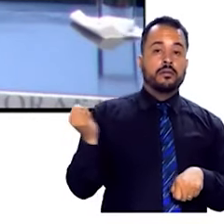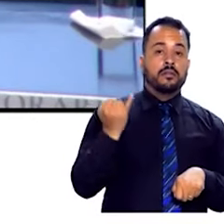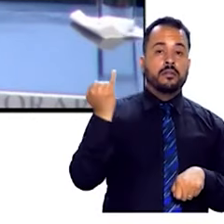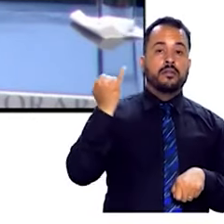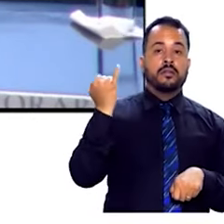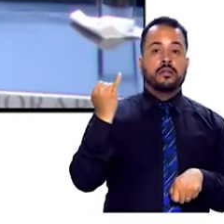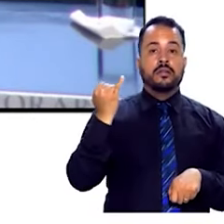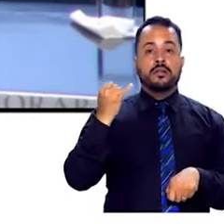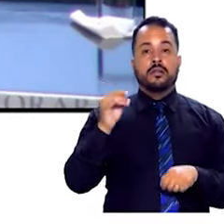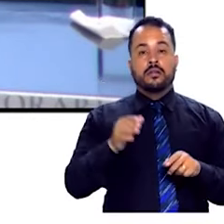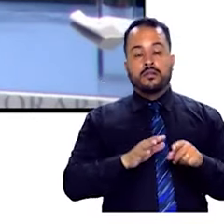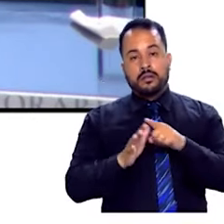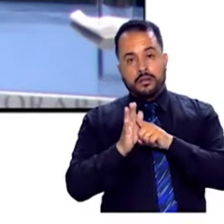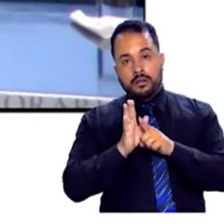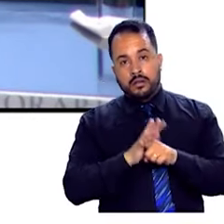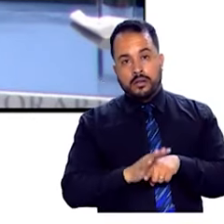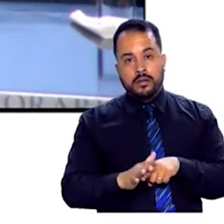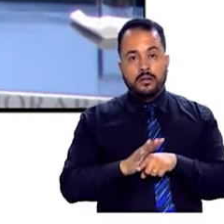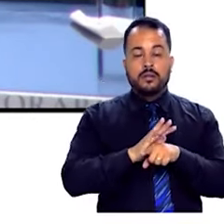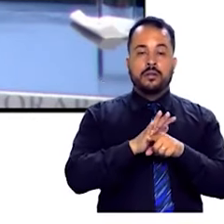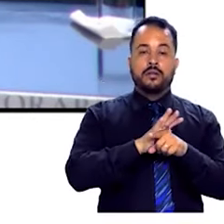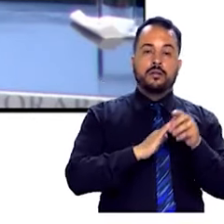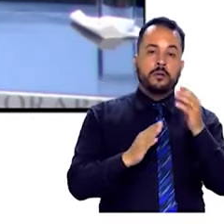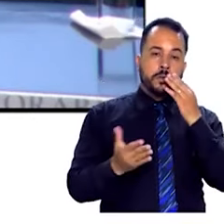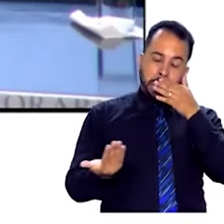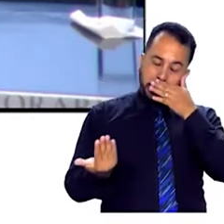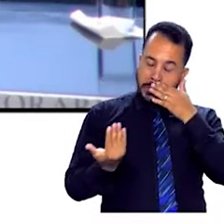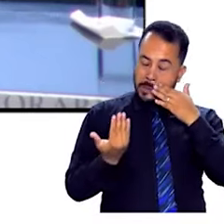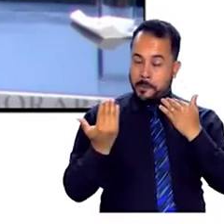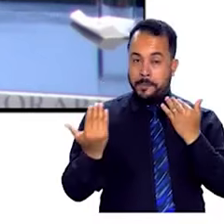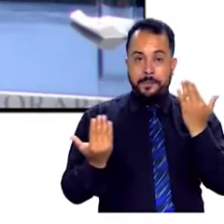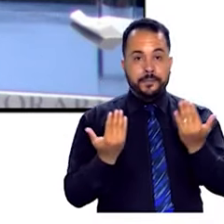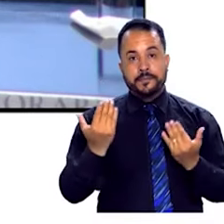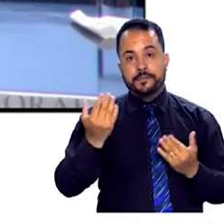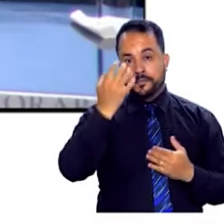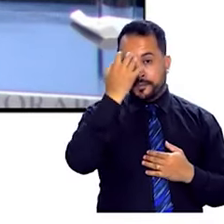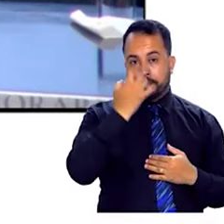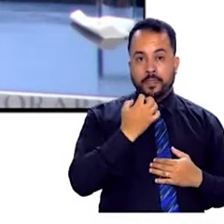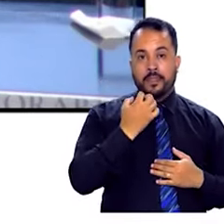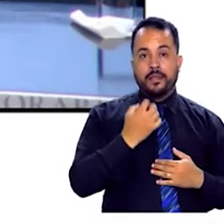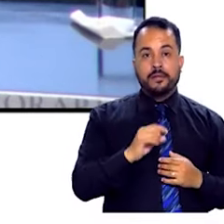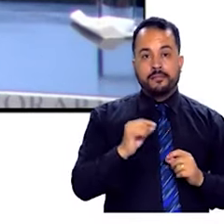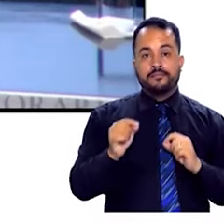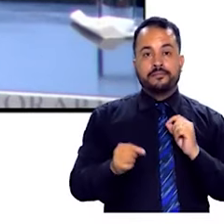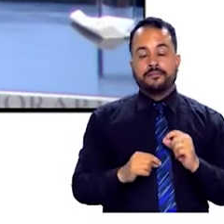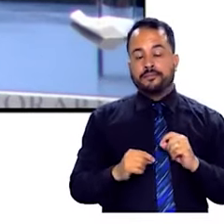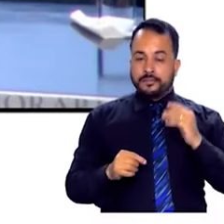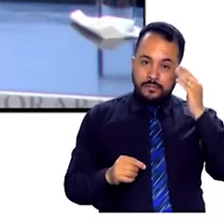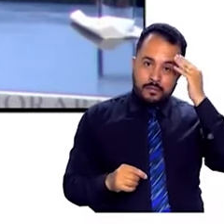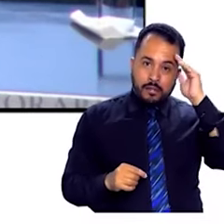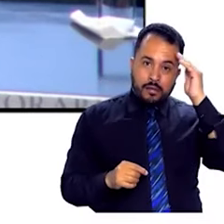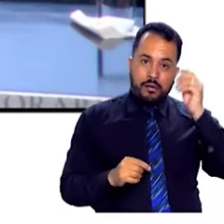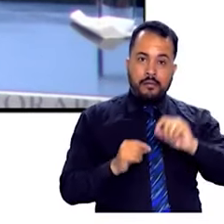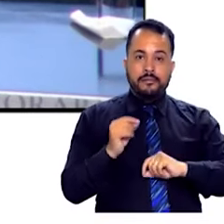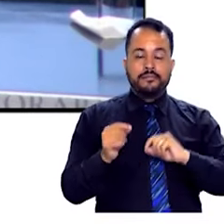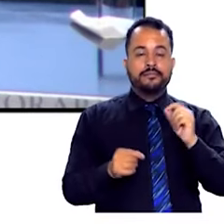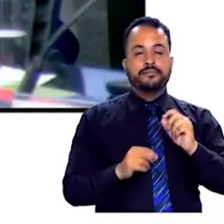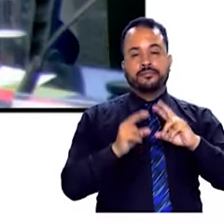análise comparado Sério hum e compreensivo da